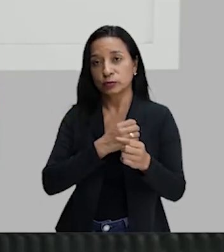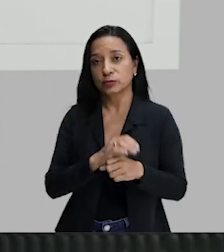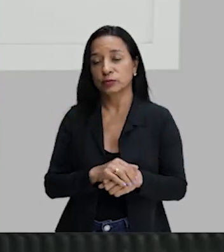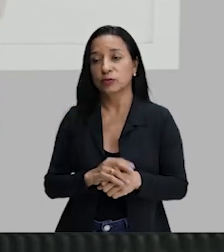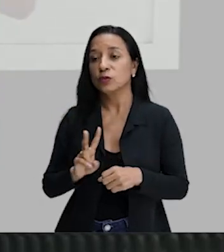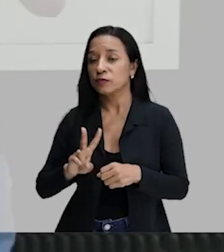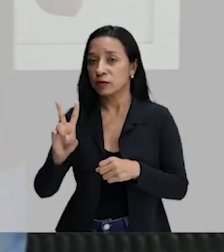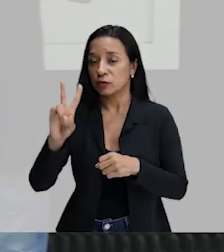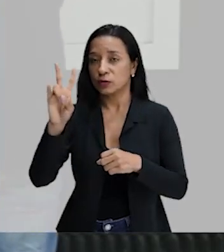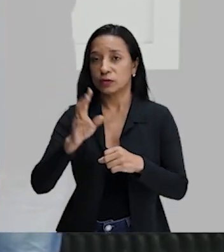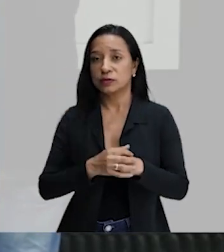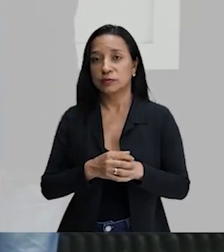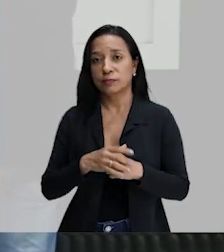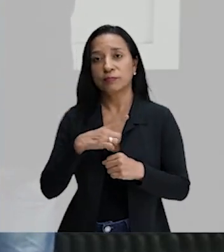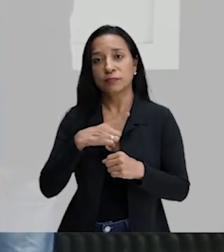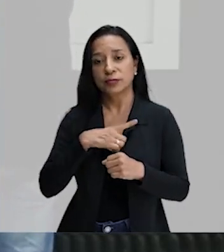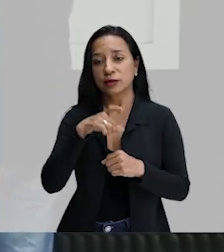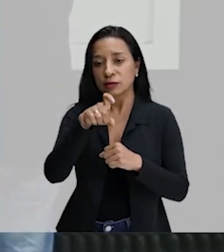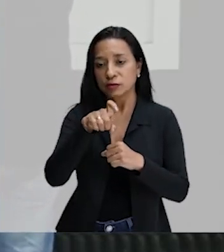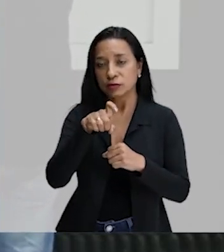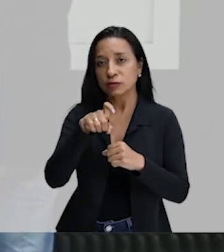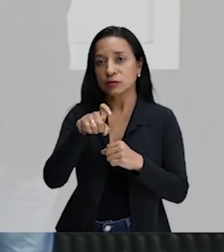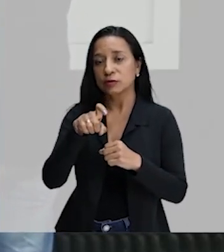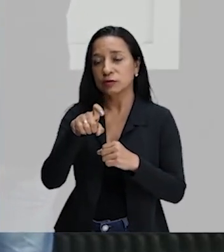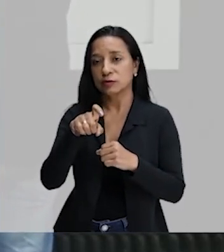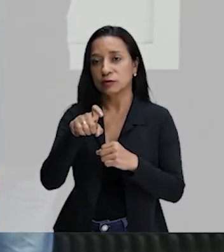você vai ter aqui, ó, x ao quadrado